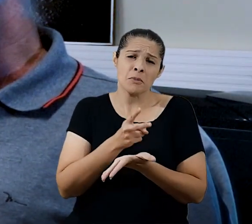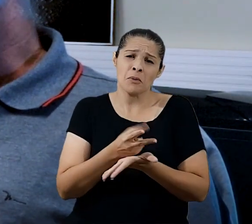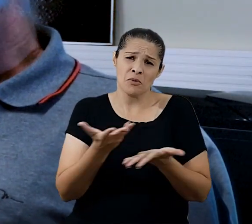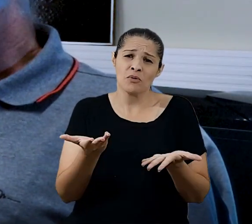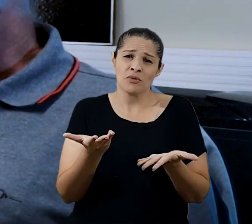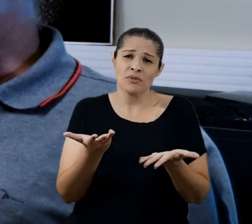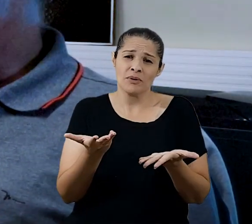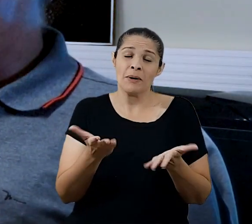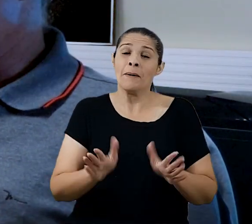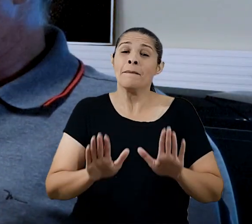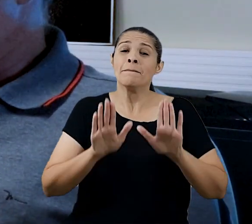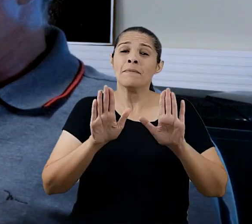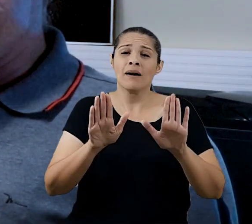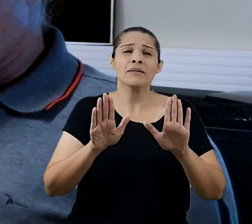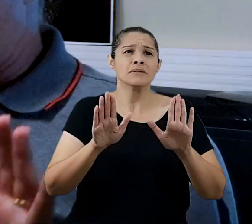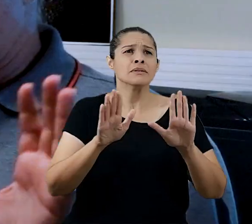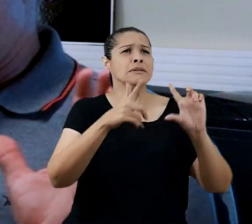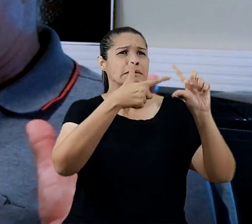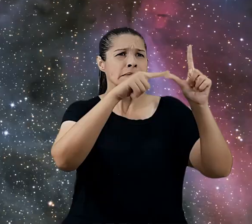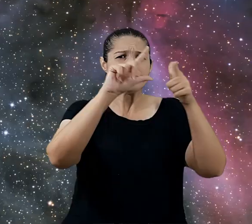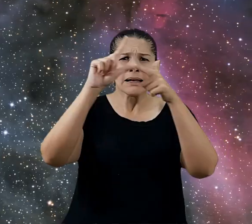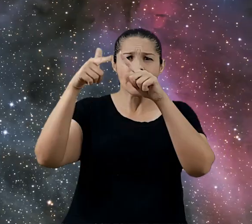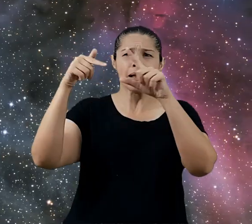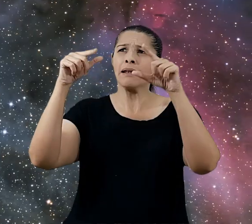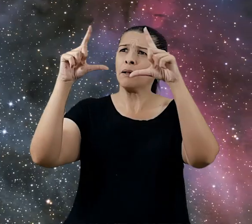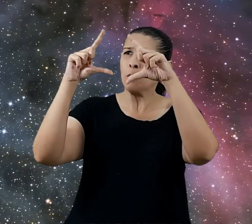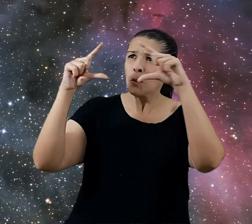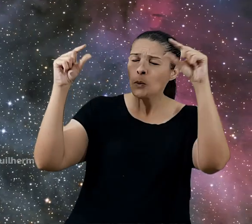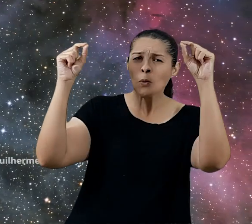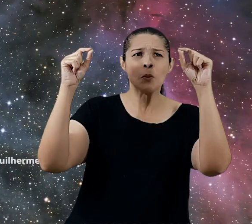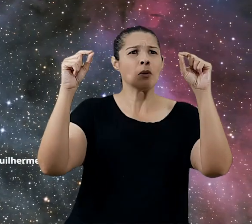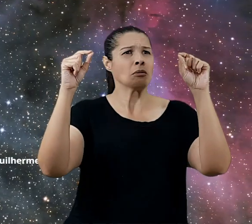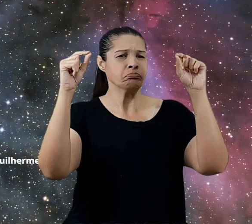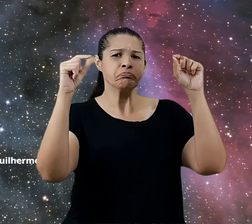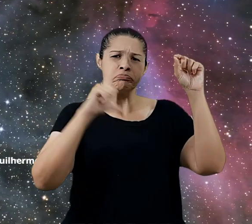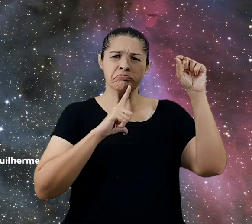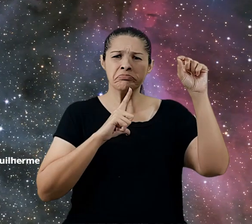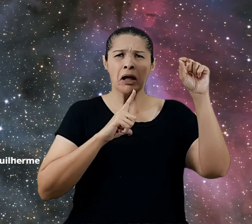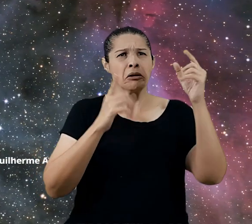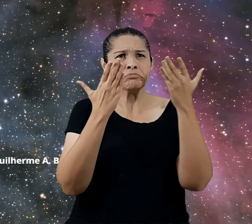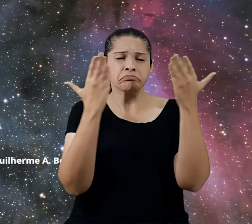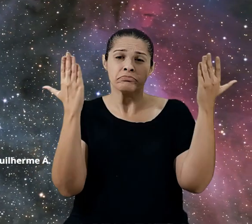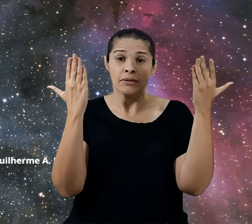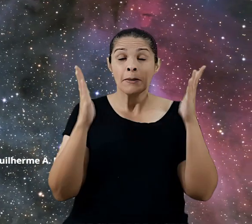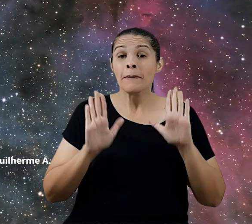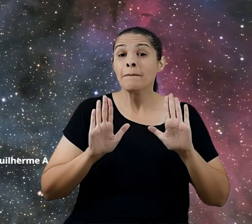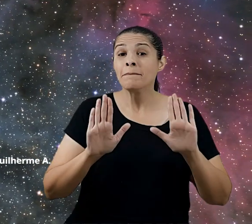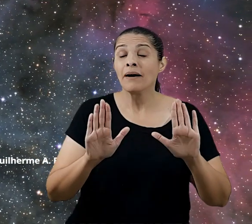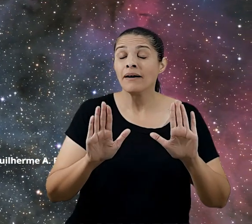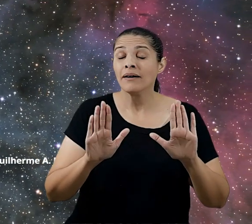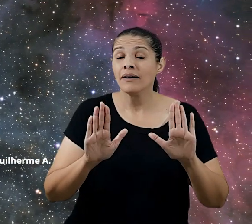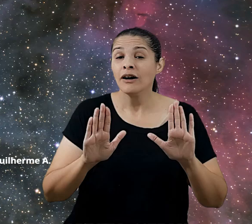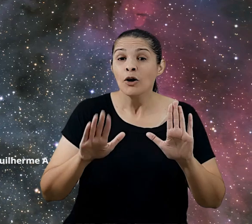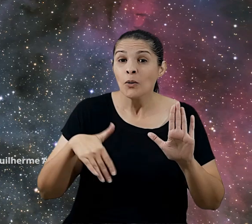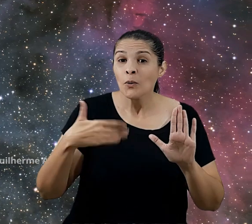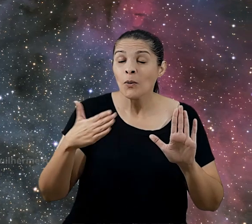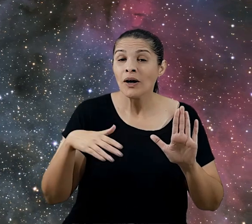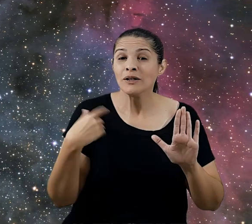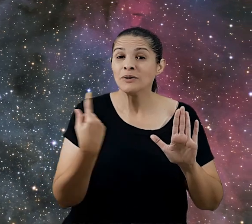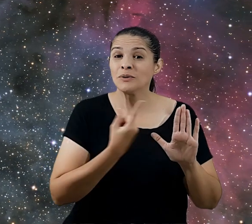de que as constelações estão lá. Mas, quando a gente visita